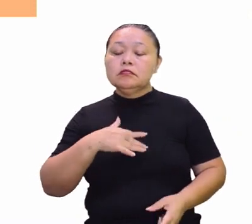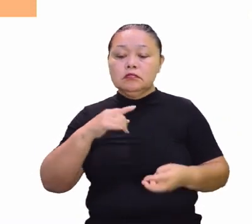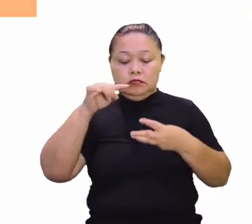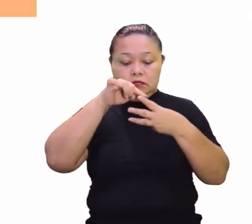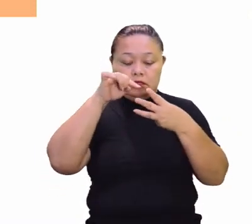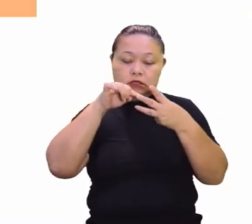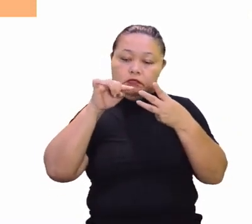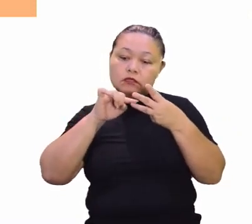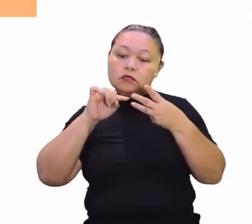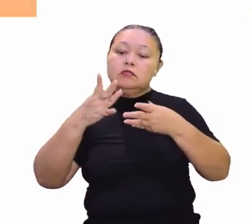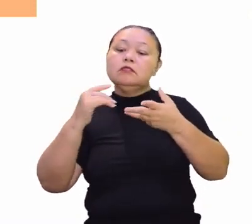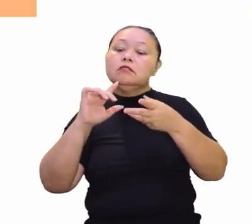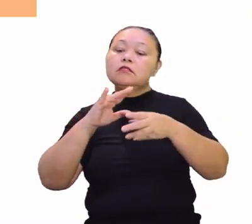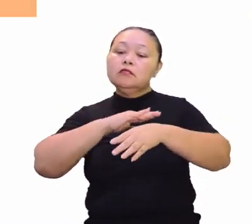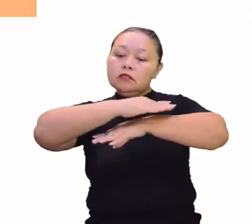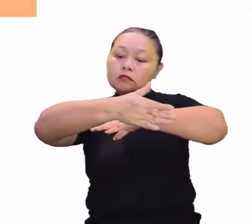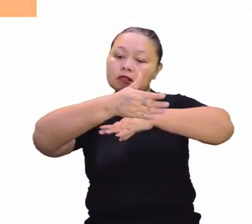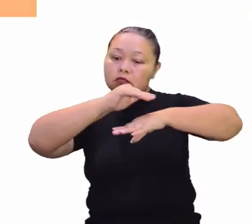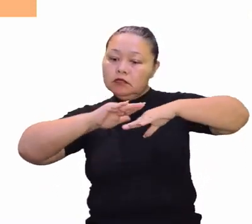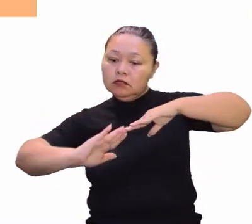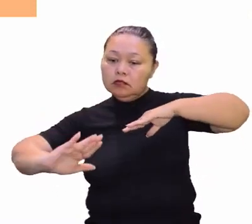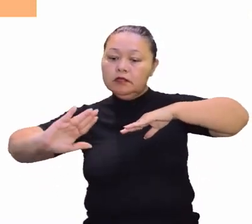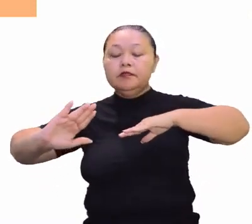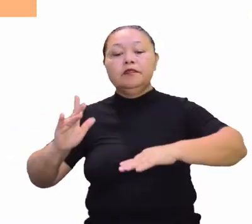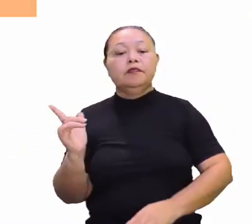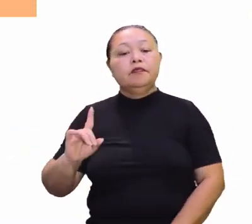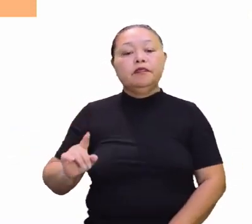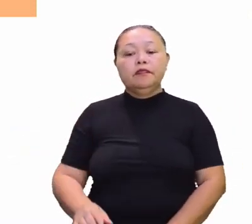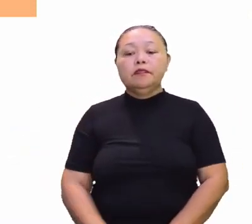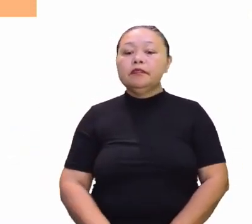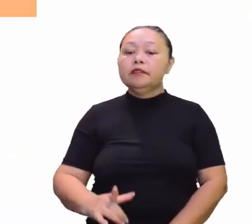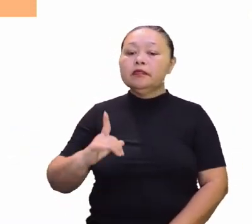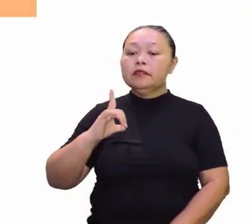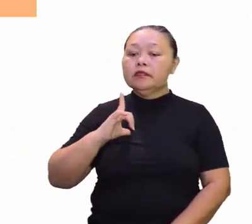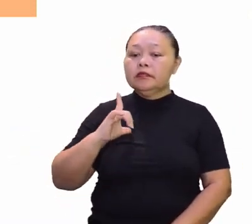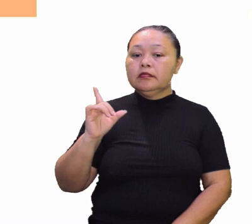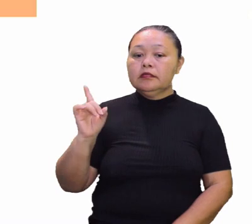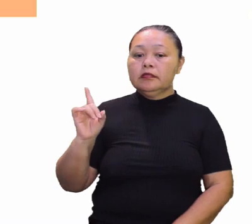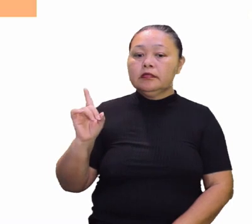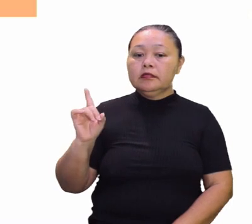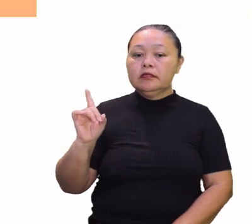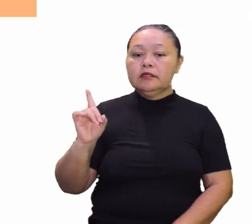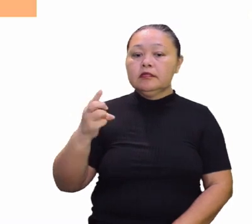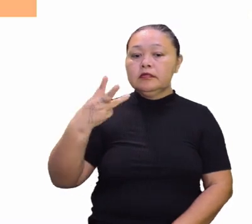3 unidades, planalto, planícies e depressões. Então, olha só, a gente pode dizer,